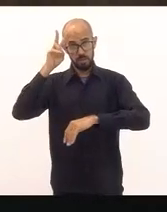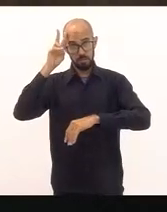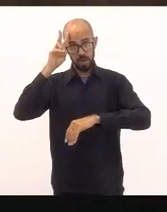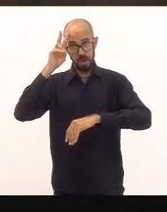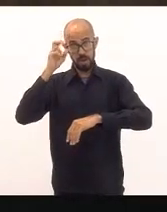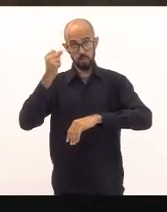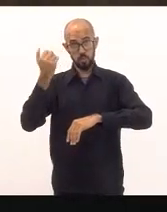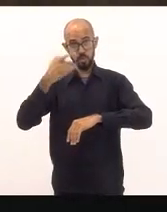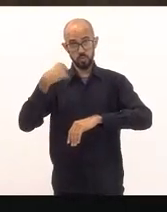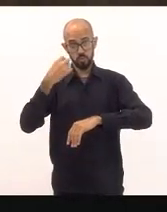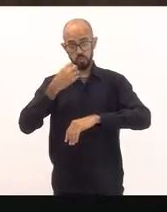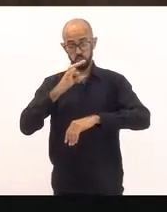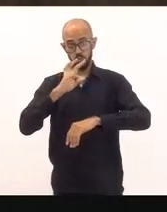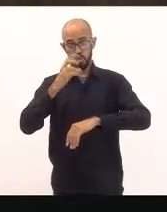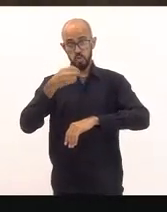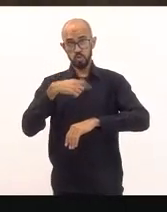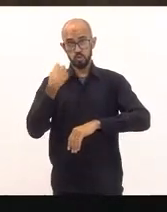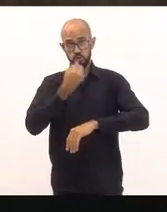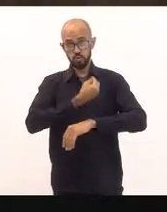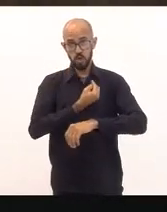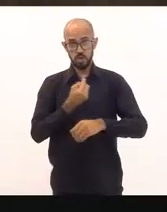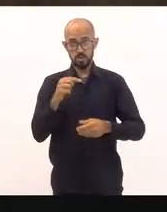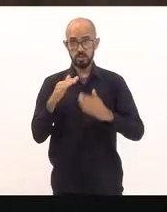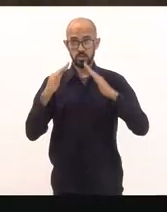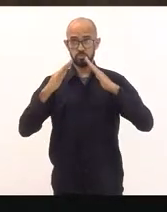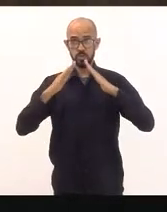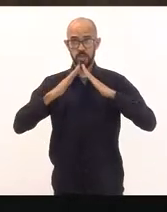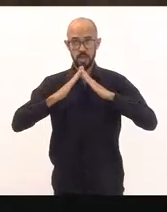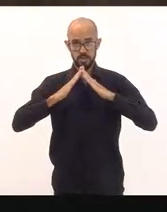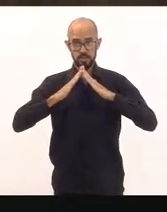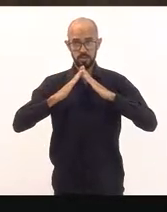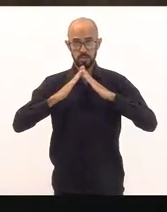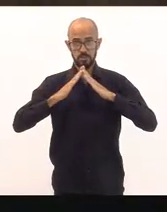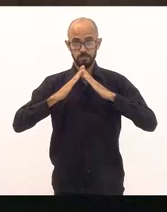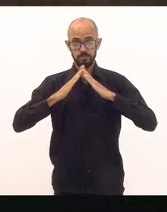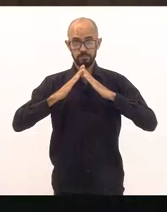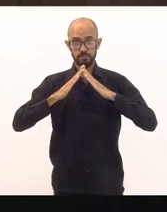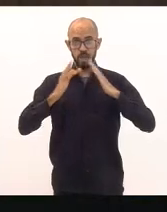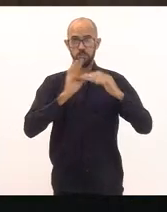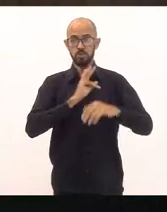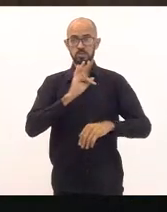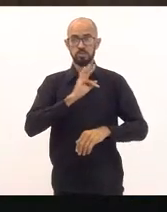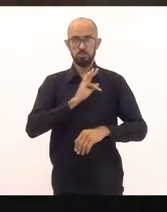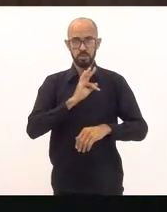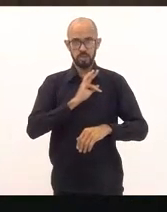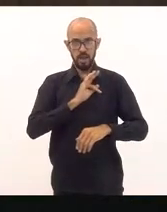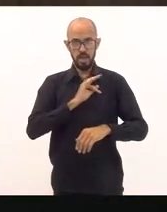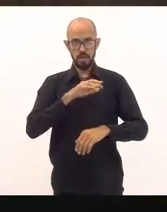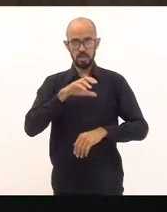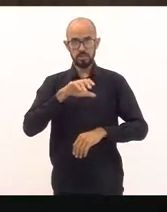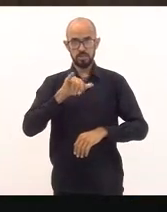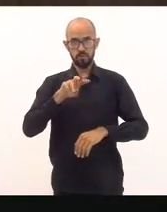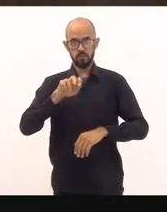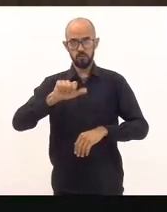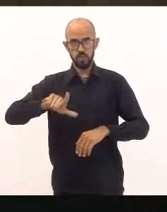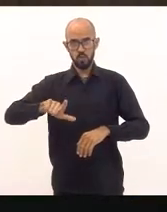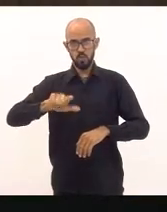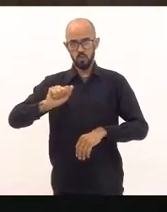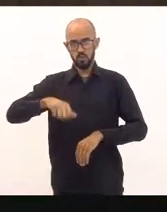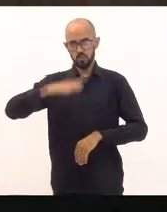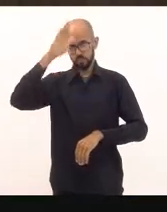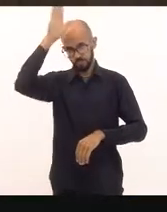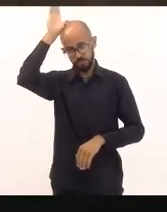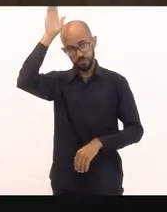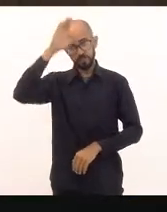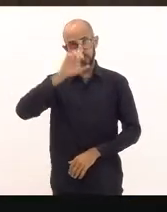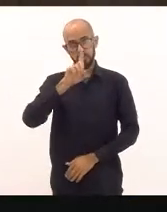no conforto e no aconchego do nosso lar, a polícia militar, a polícia civil, os bombeiros militares, o DEGAS,